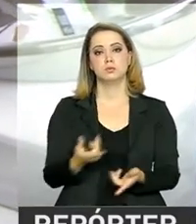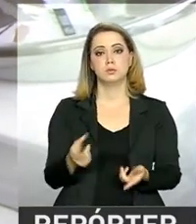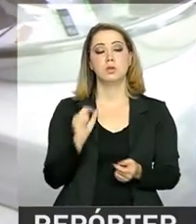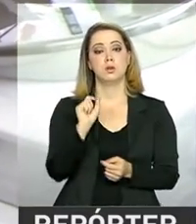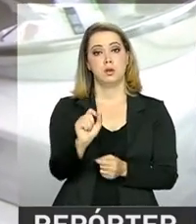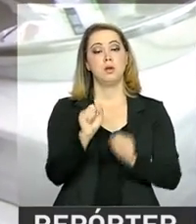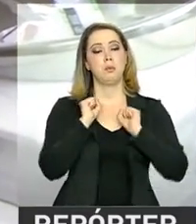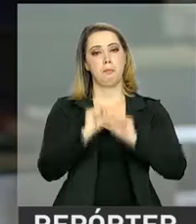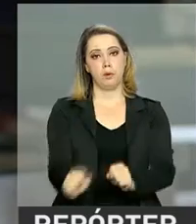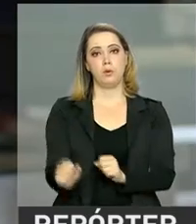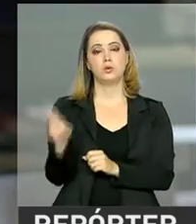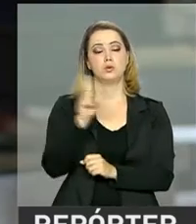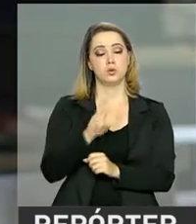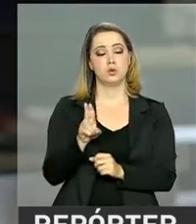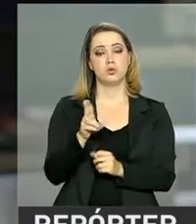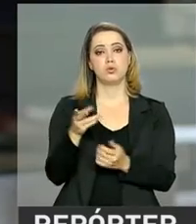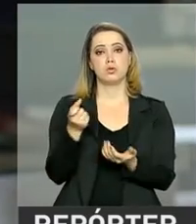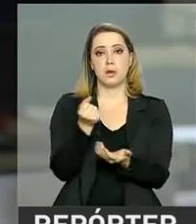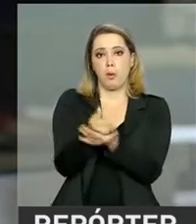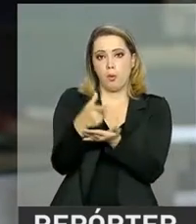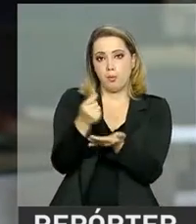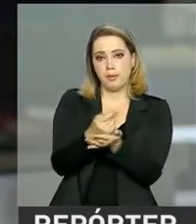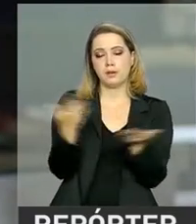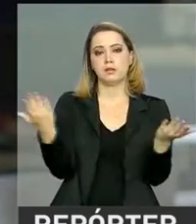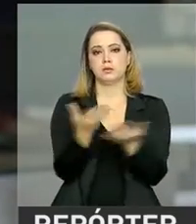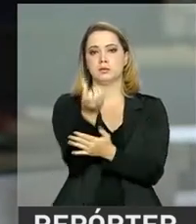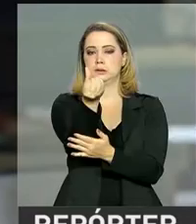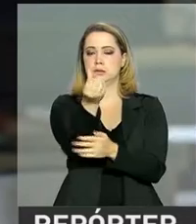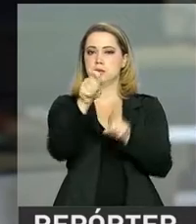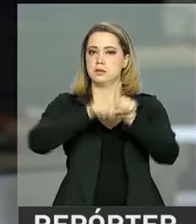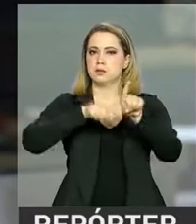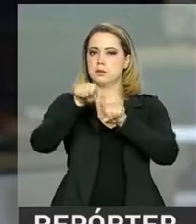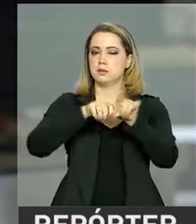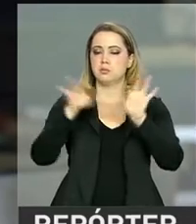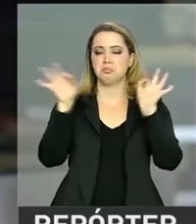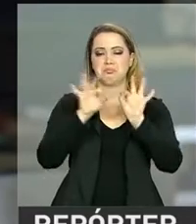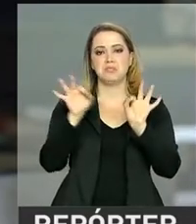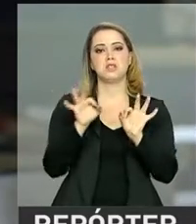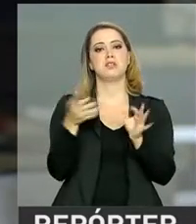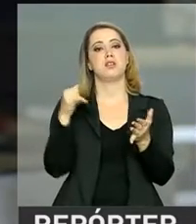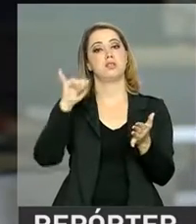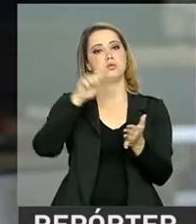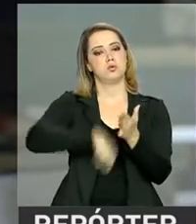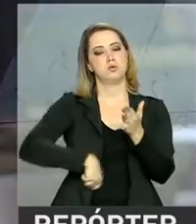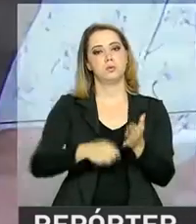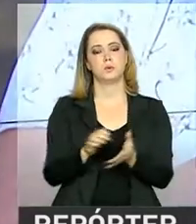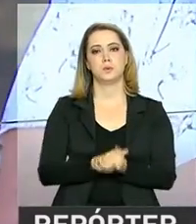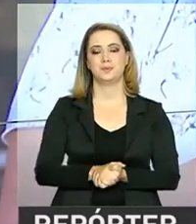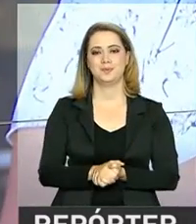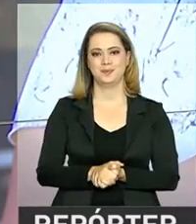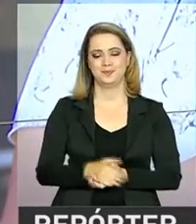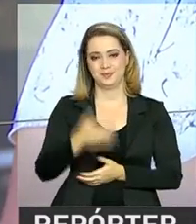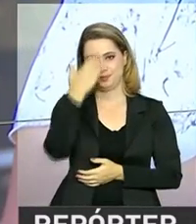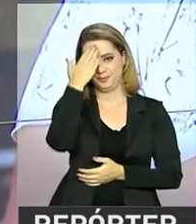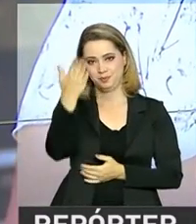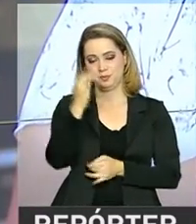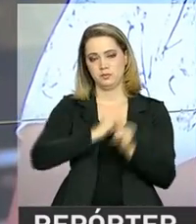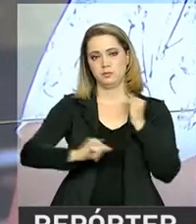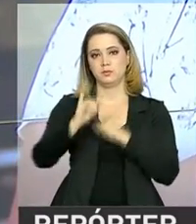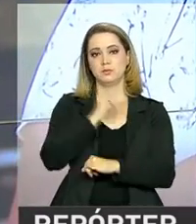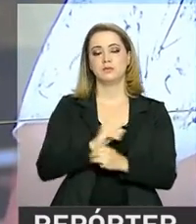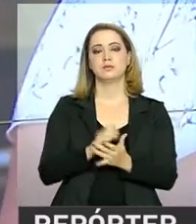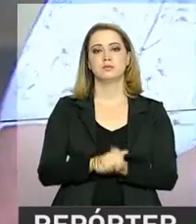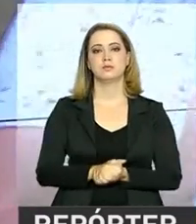de dólares que podem ser importados nesse período de seis meses sem a cobrança de imposto aberto obrigado ano pelas